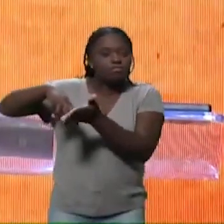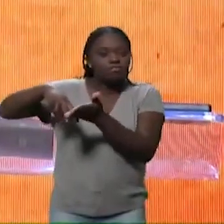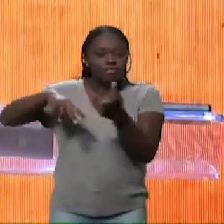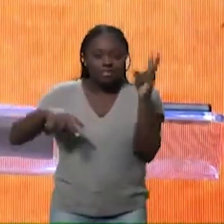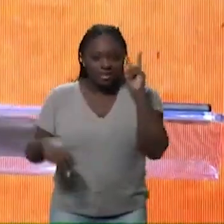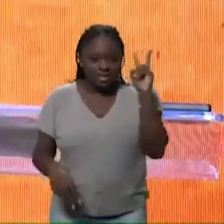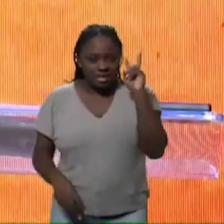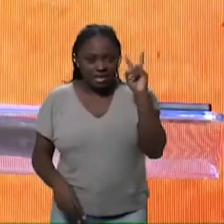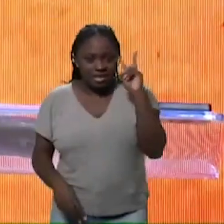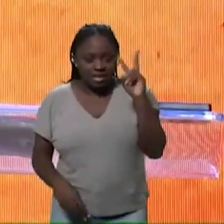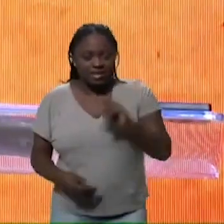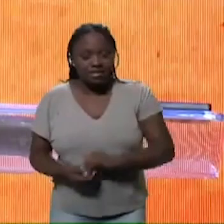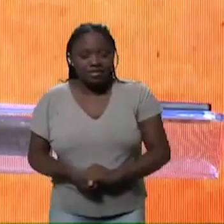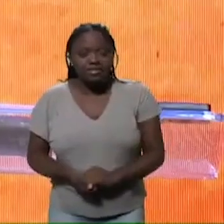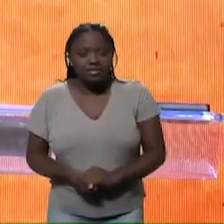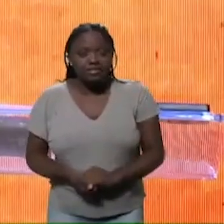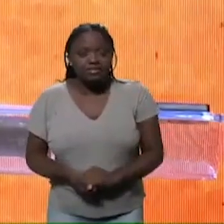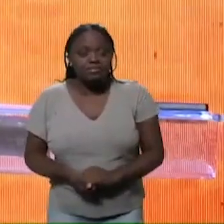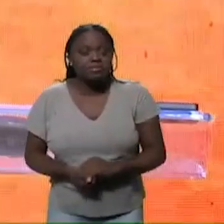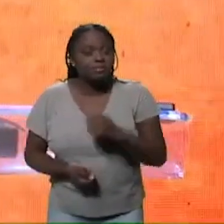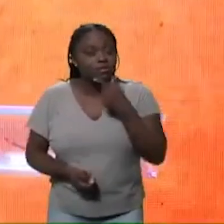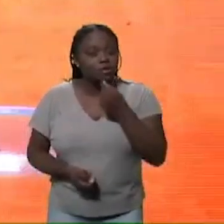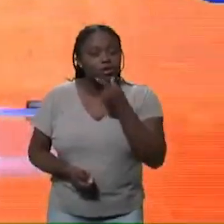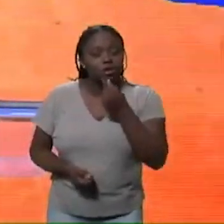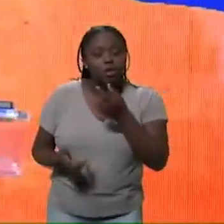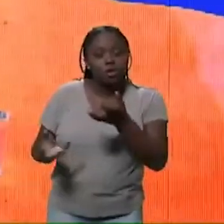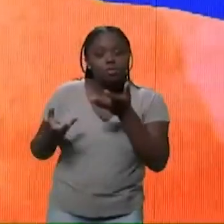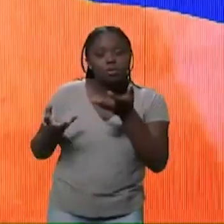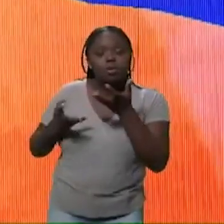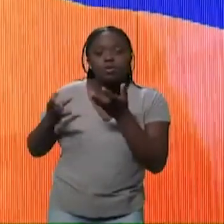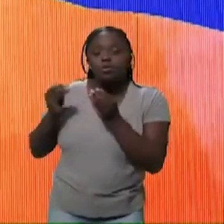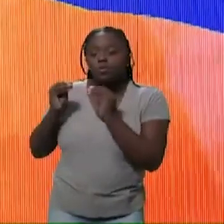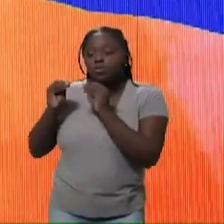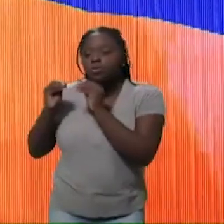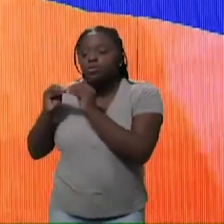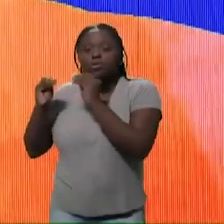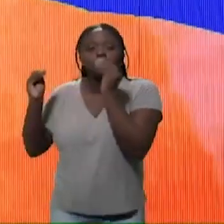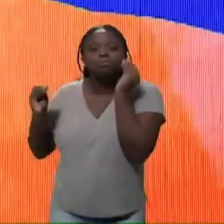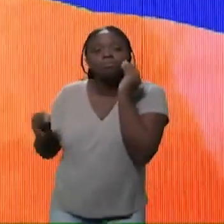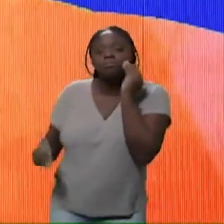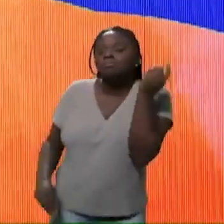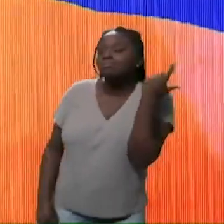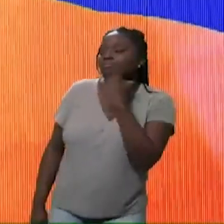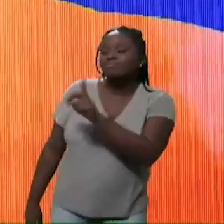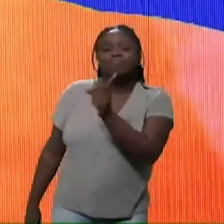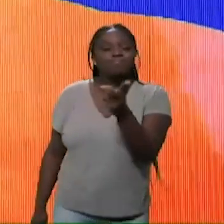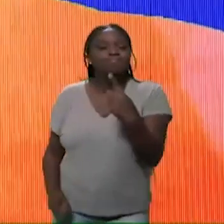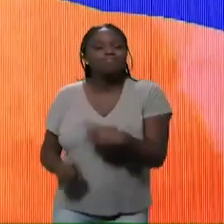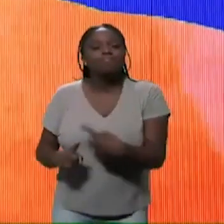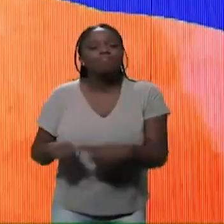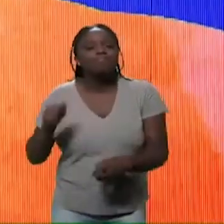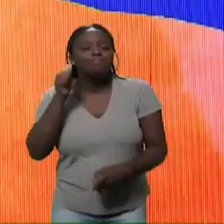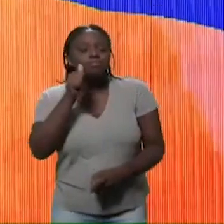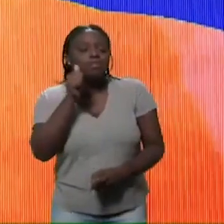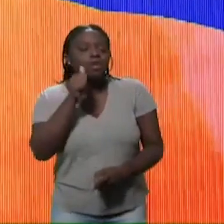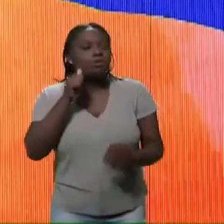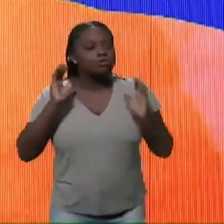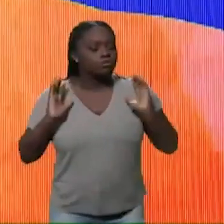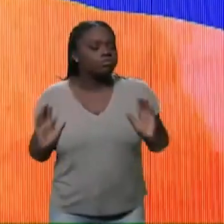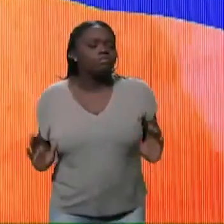época? Né? Os homens queriam arrancar um beijinho da mulher, não conseguia, que as mulheres eram